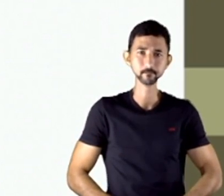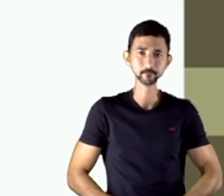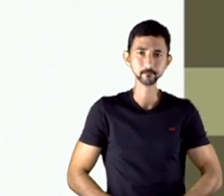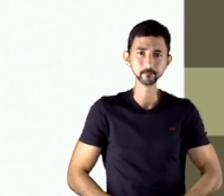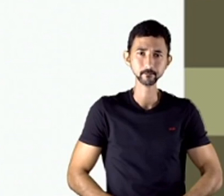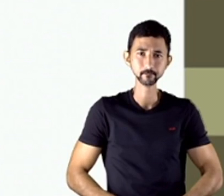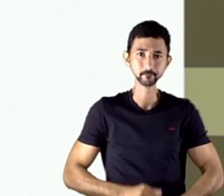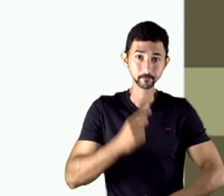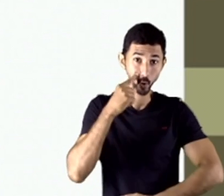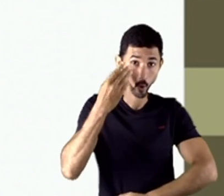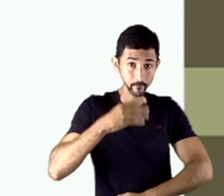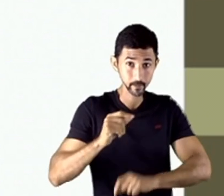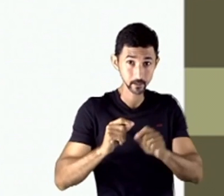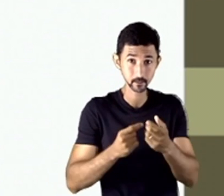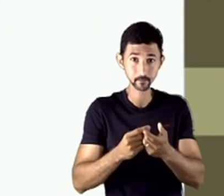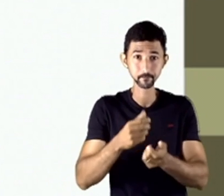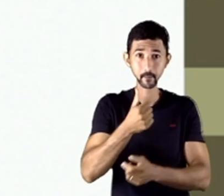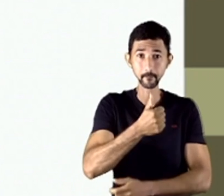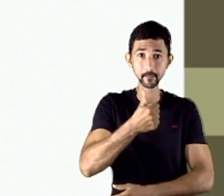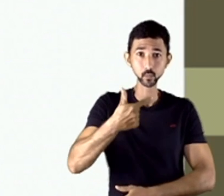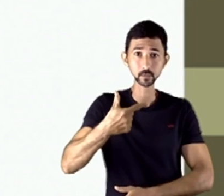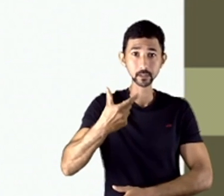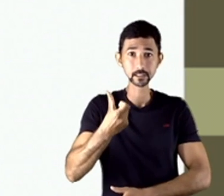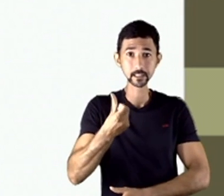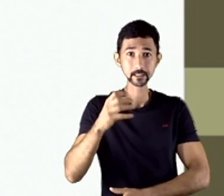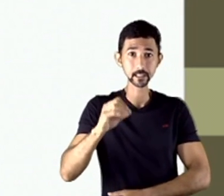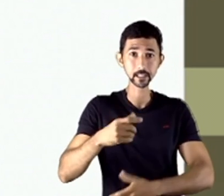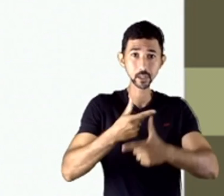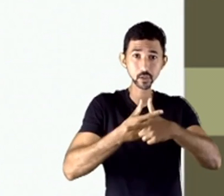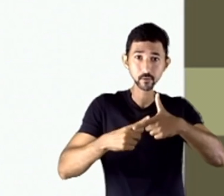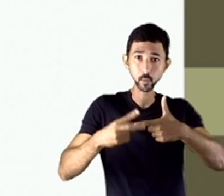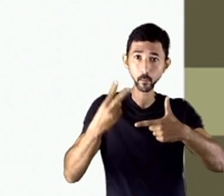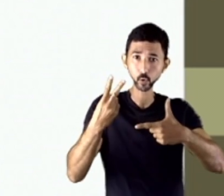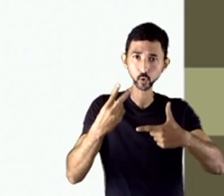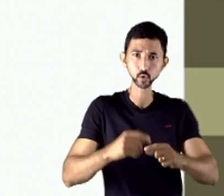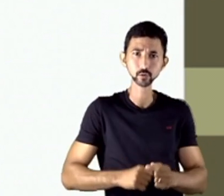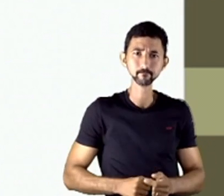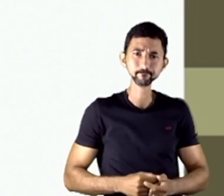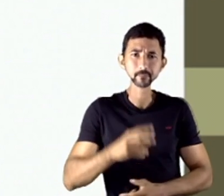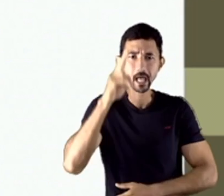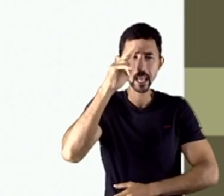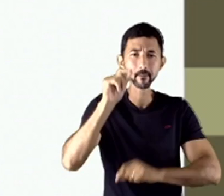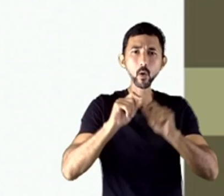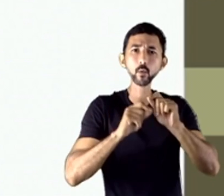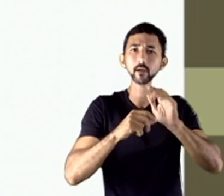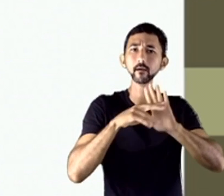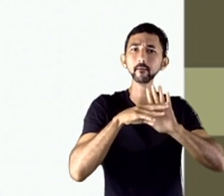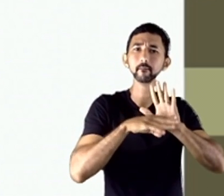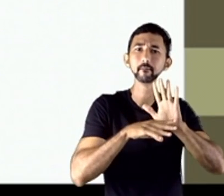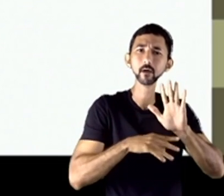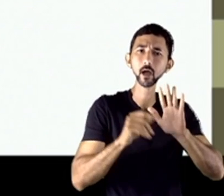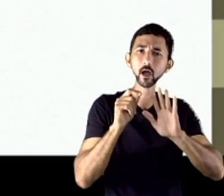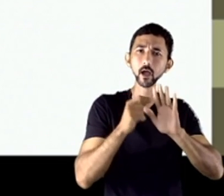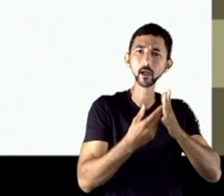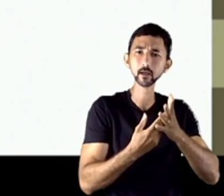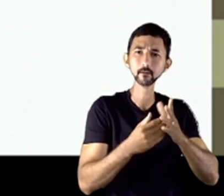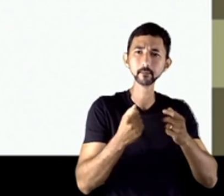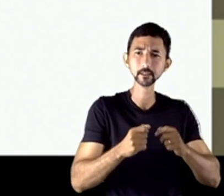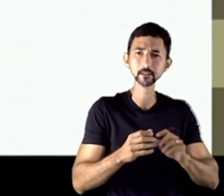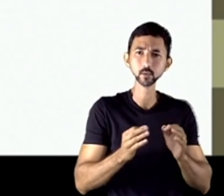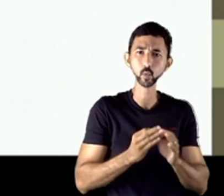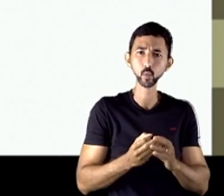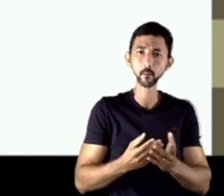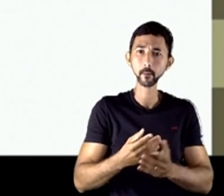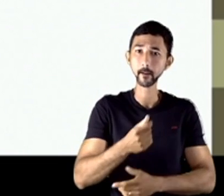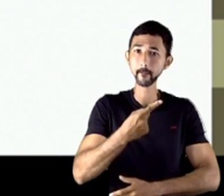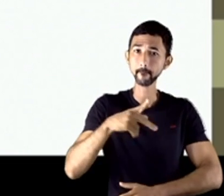Então, verificando se 1.260 é divisível por 2. Lembrando que 1.260 tem que ser o número